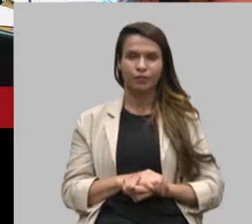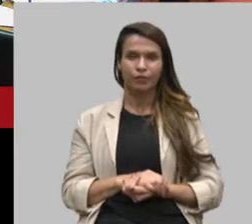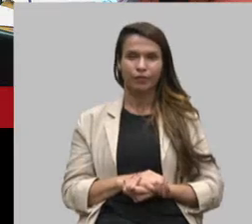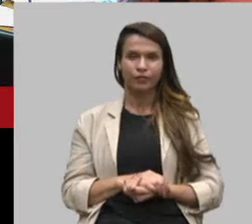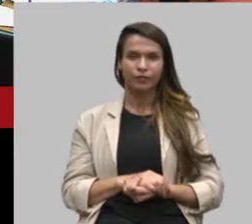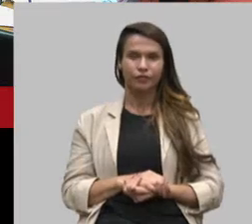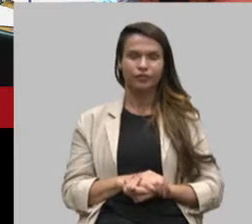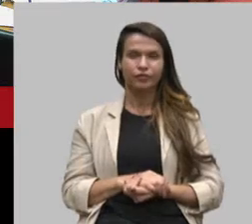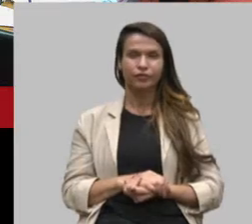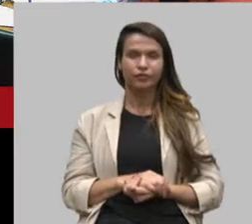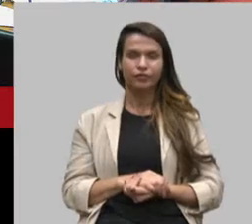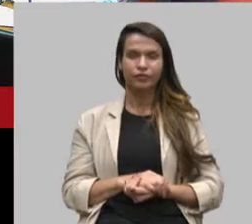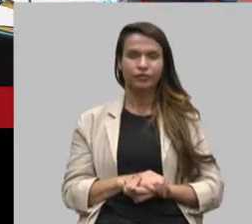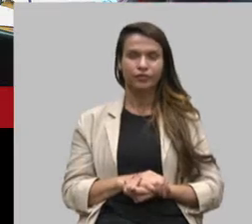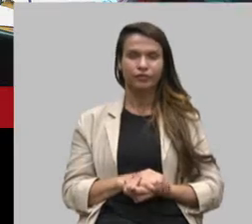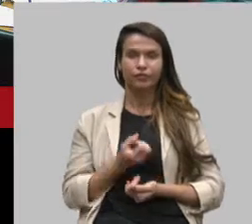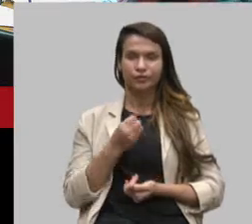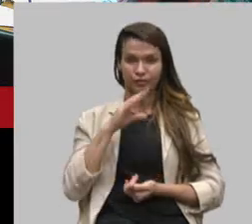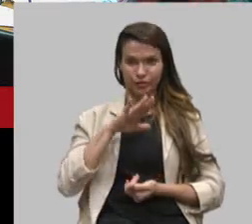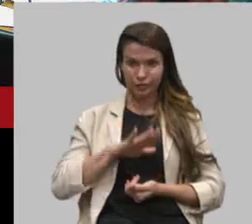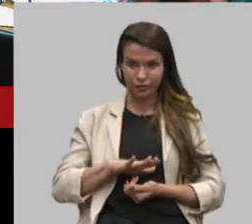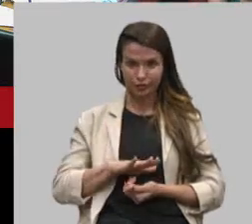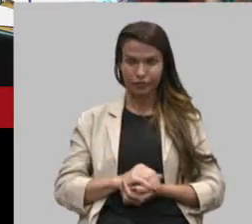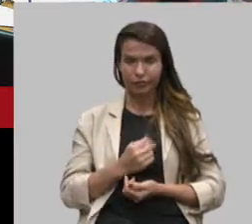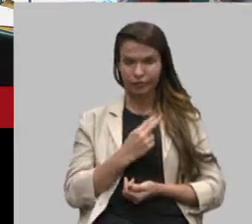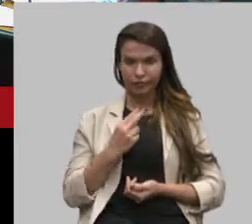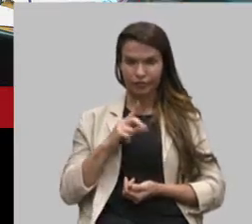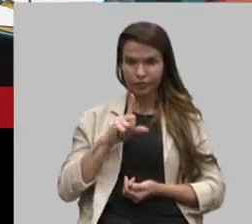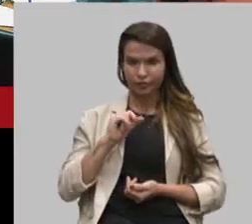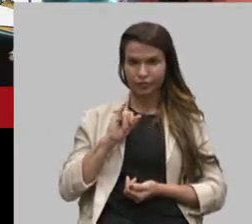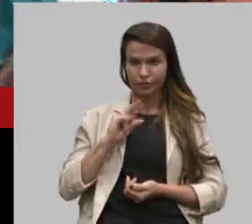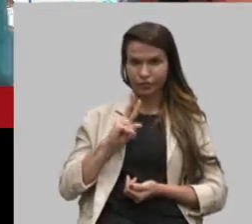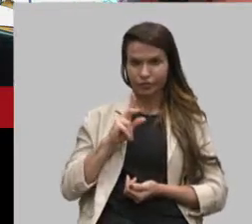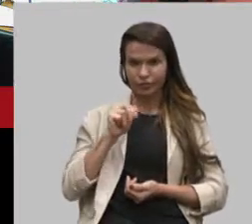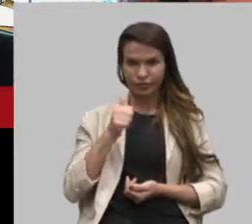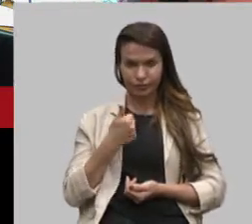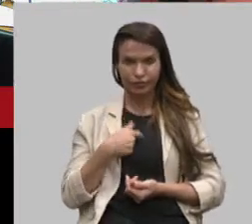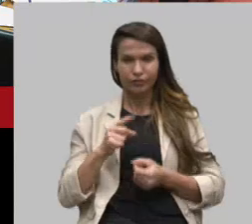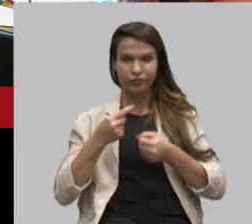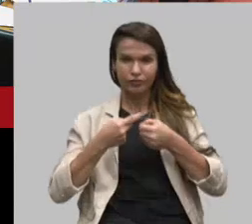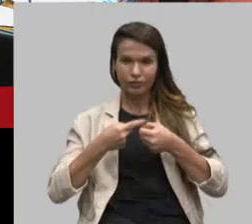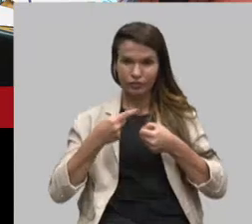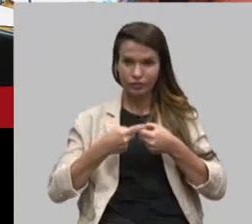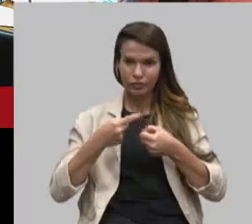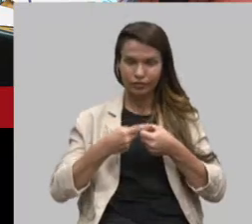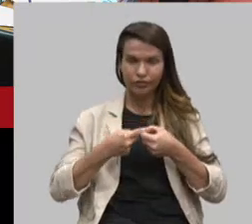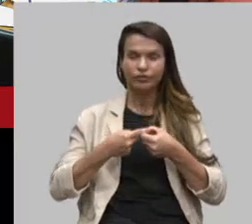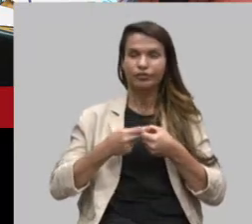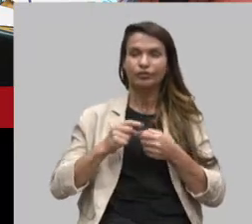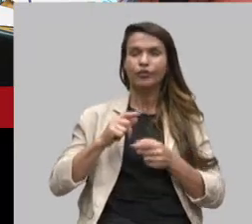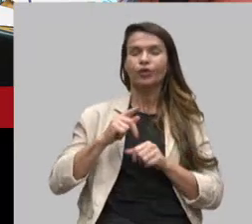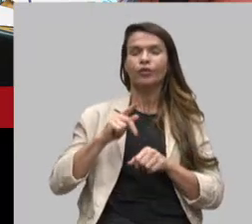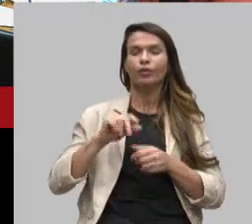Obrigada boa tarde me nome é sou da cidadeo do